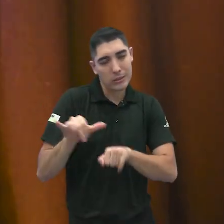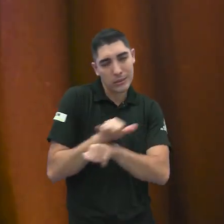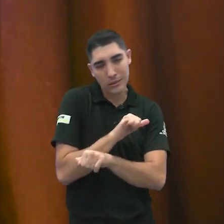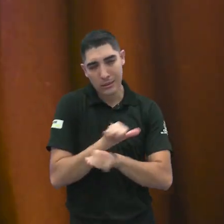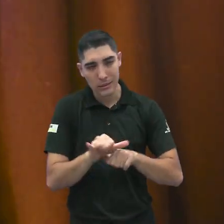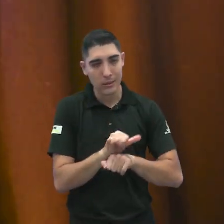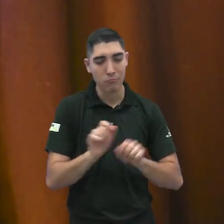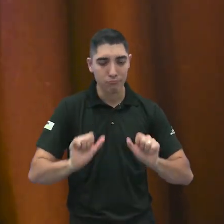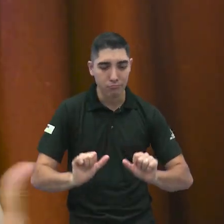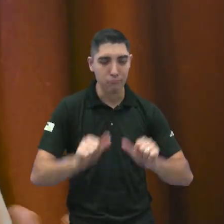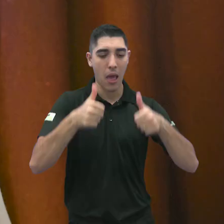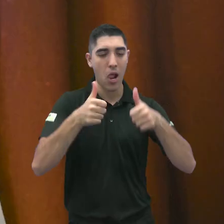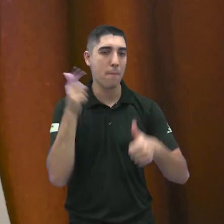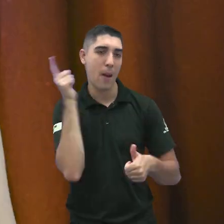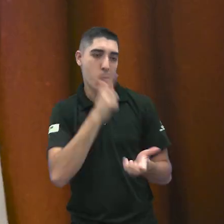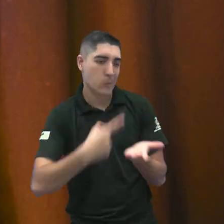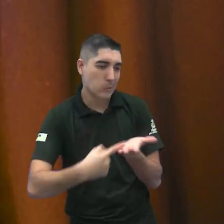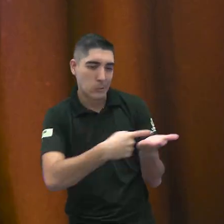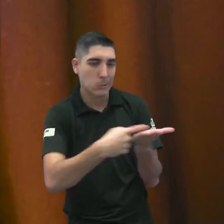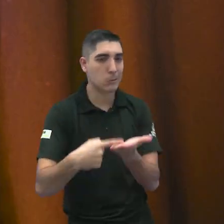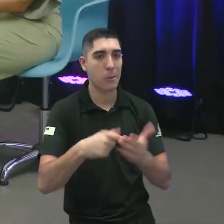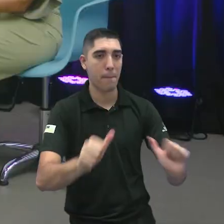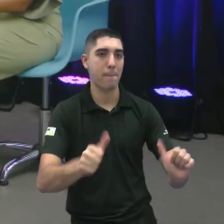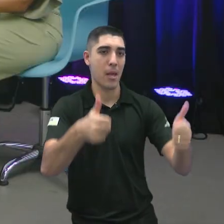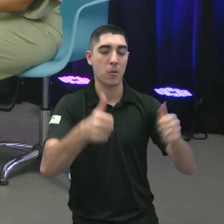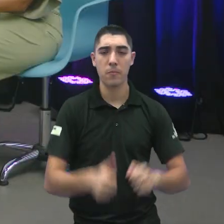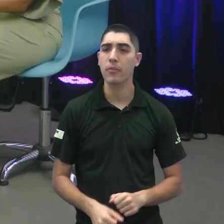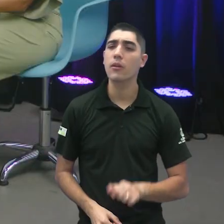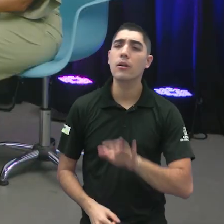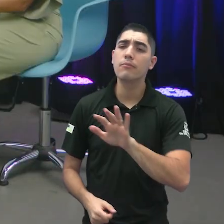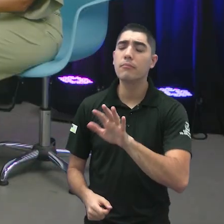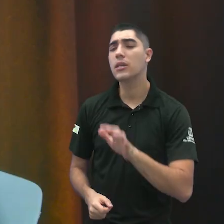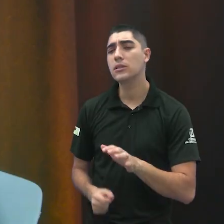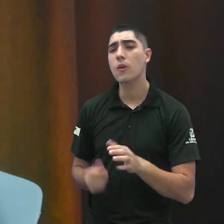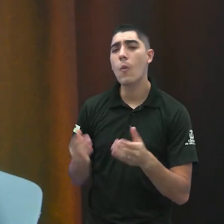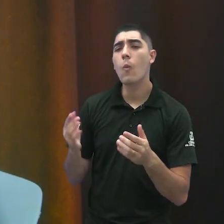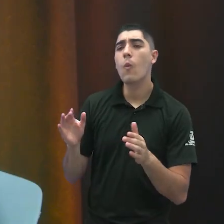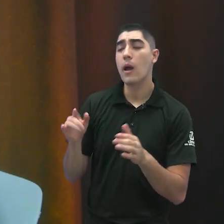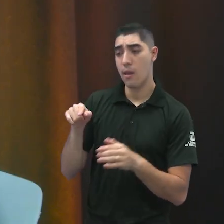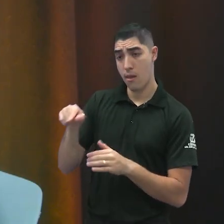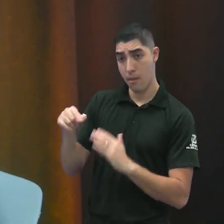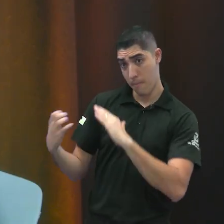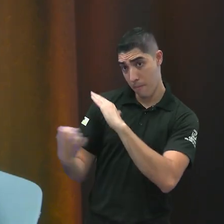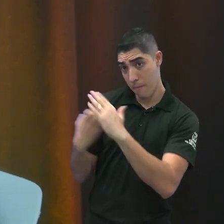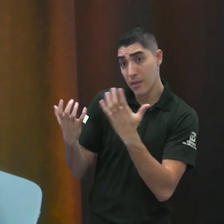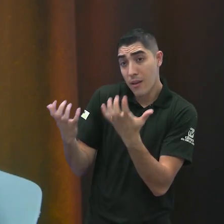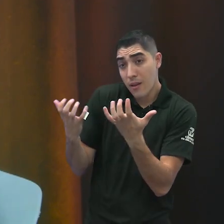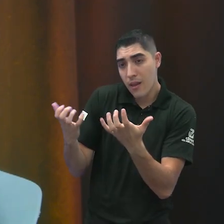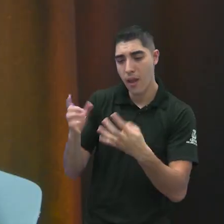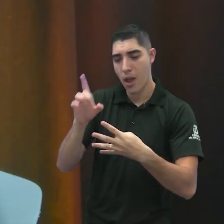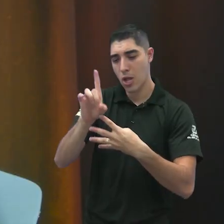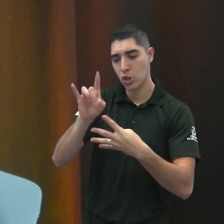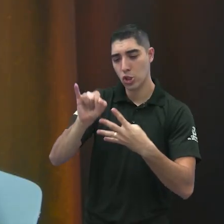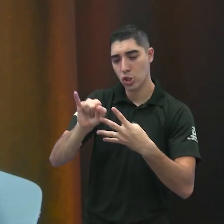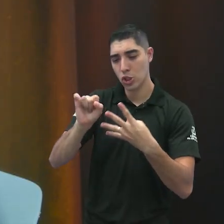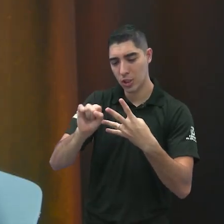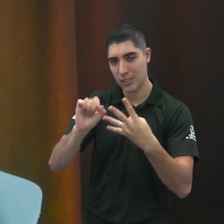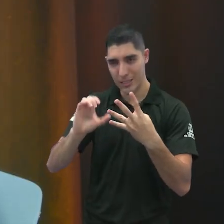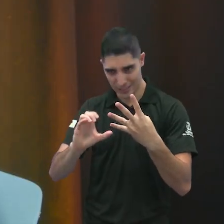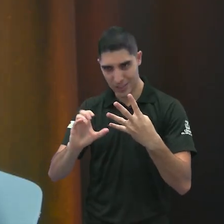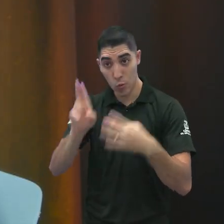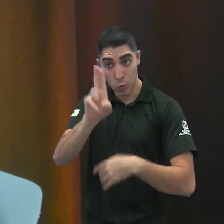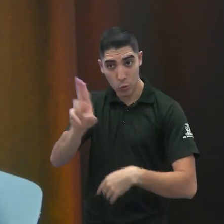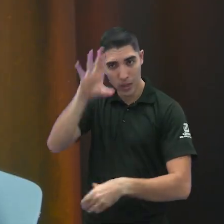você pode acessar e aí ter um resultado melhor na sua negociação. Qual que é o primeiro passo para empresas que querem usar o DISC como